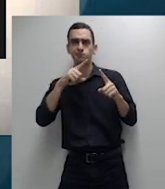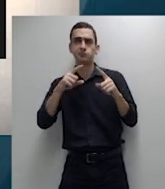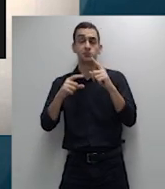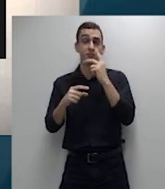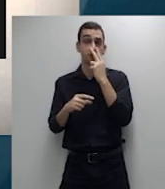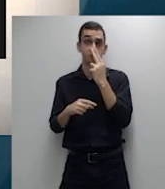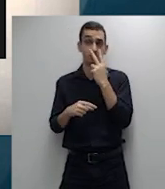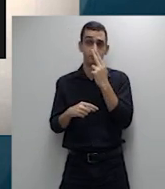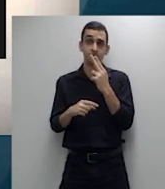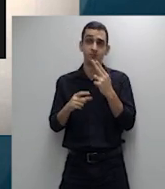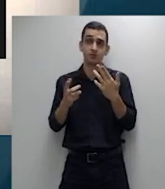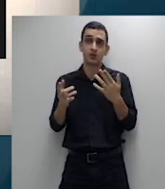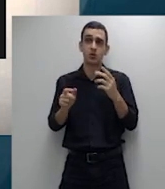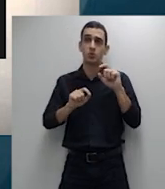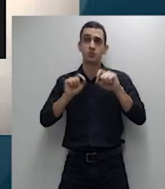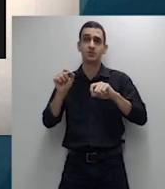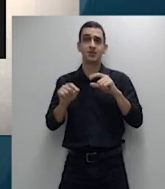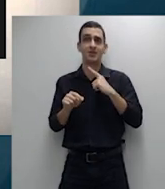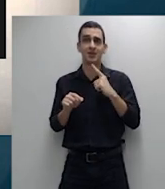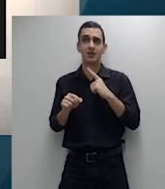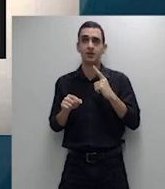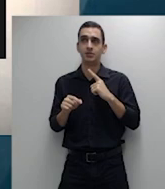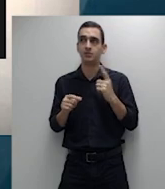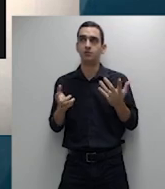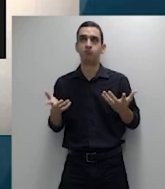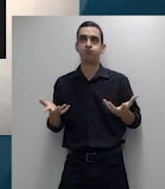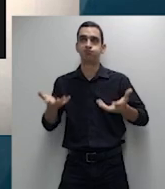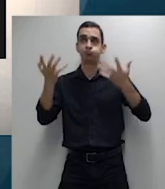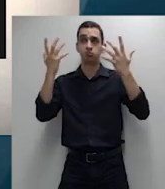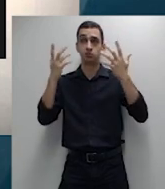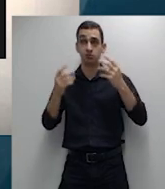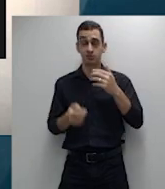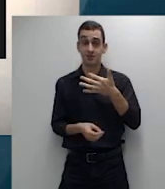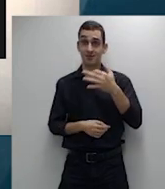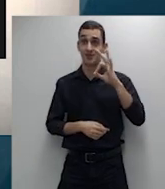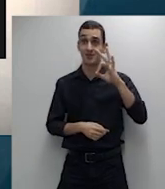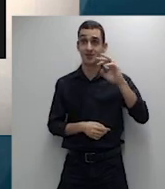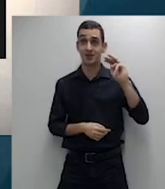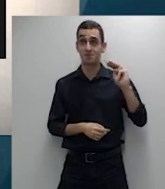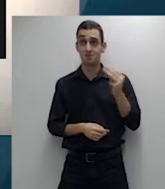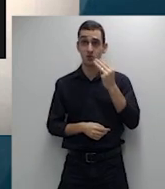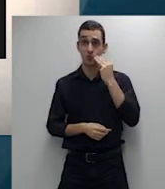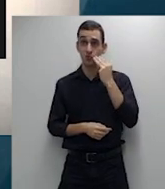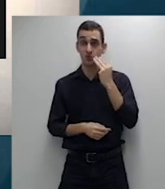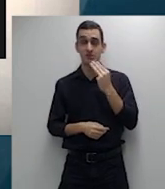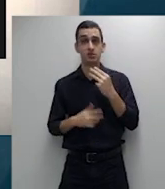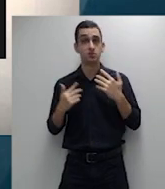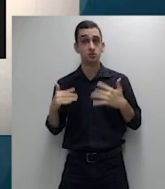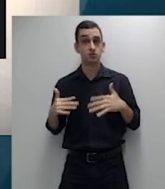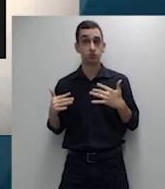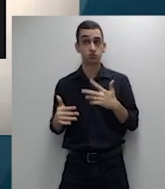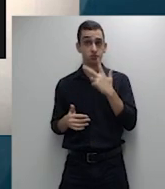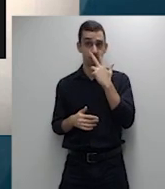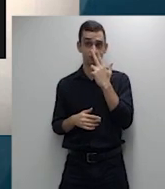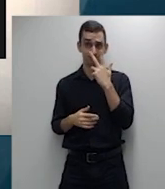que está um pouco um pouco acima da da da realidade